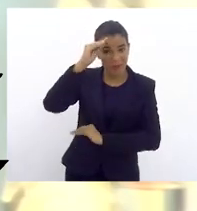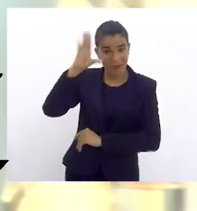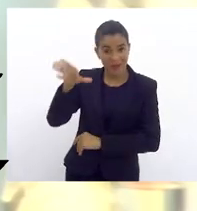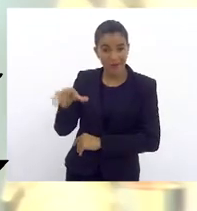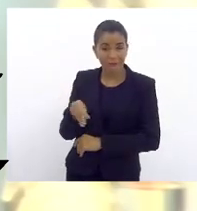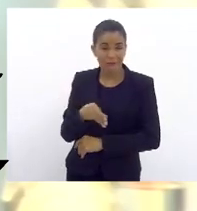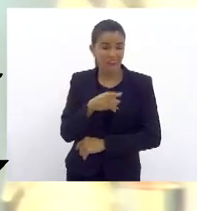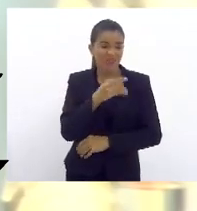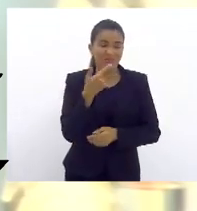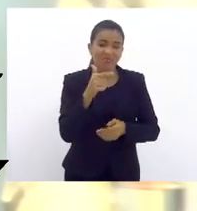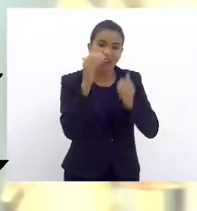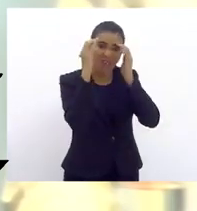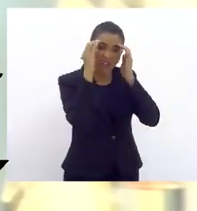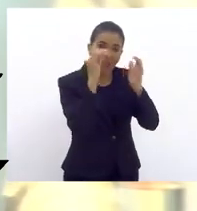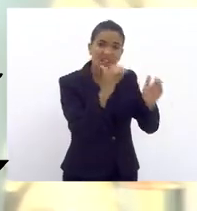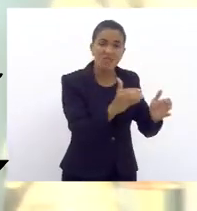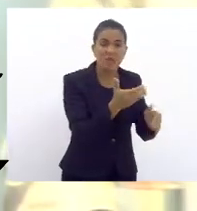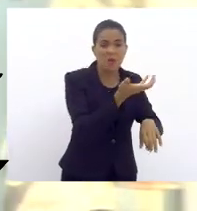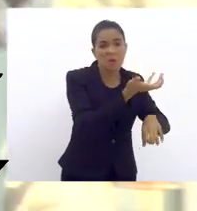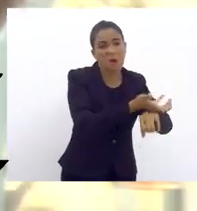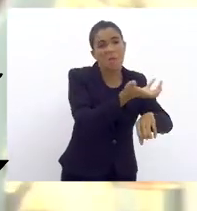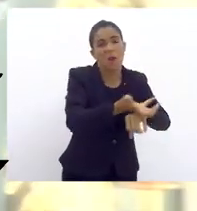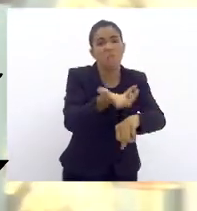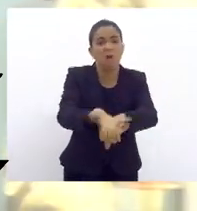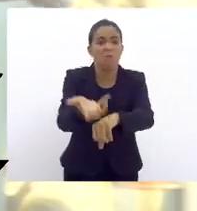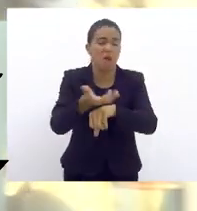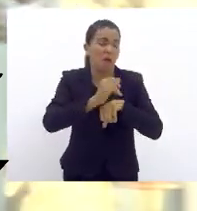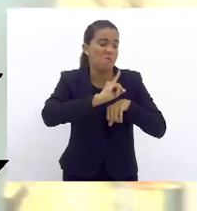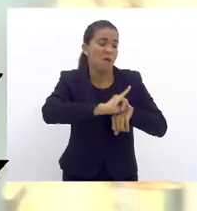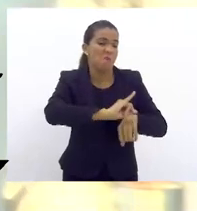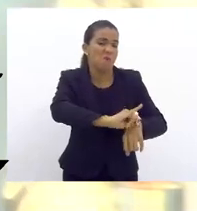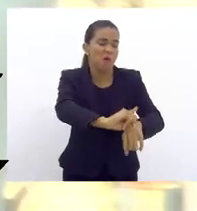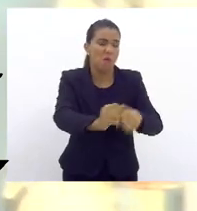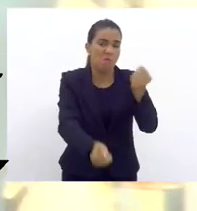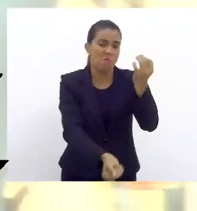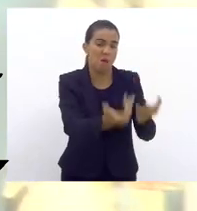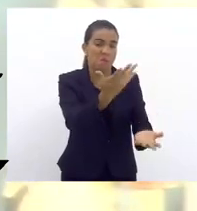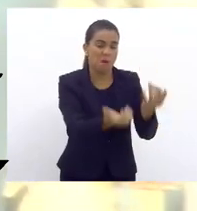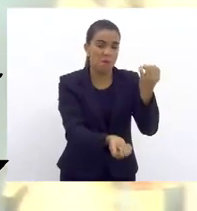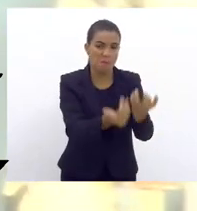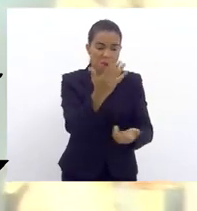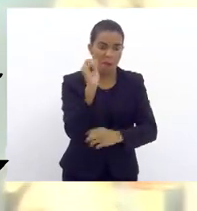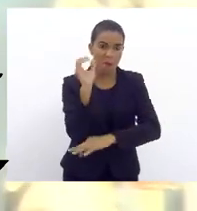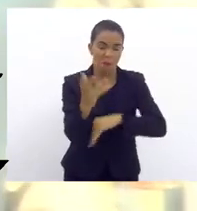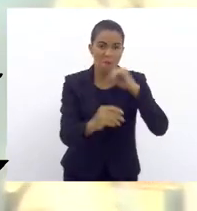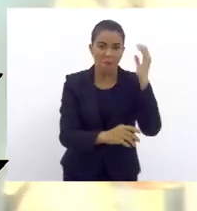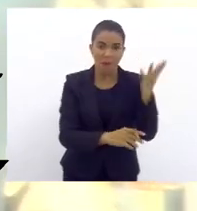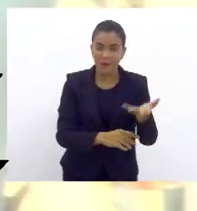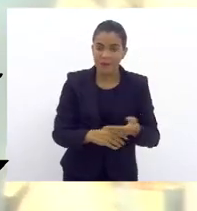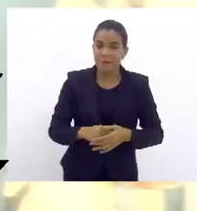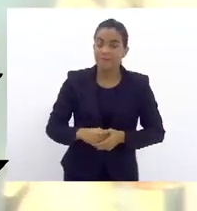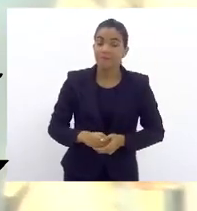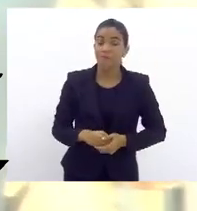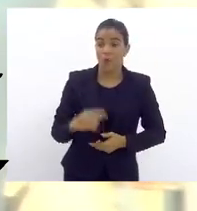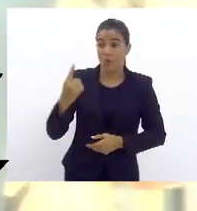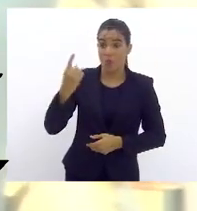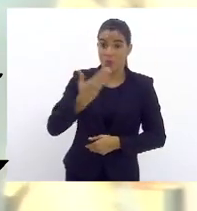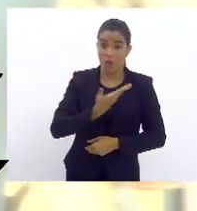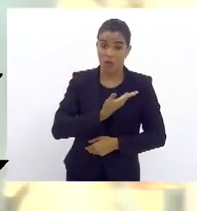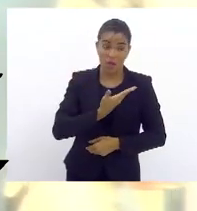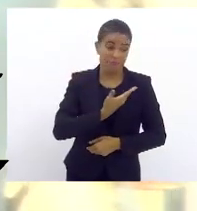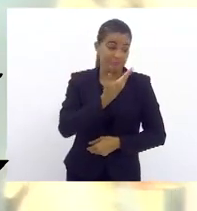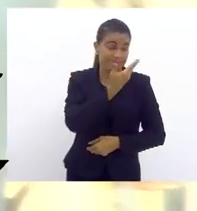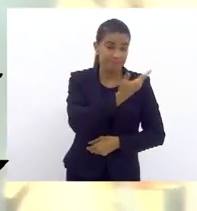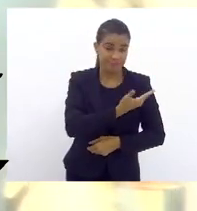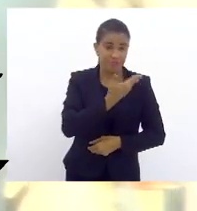não respeitam que fazem oferenda aqui que surjam que ameaçam fogo etc então uma companheira Nossa que